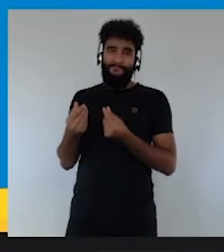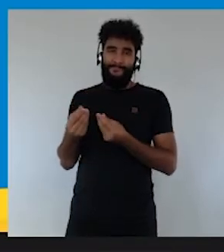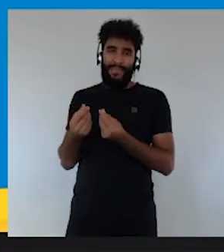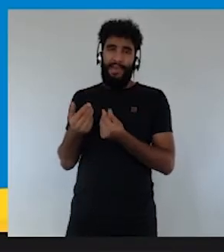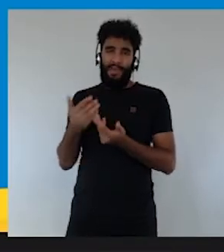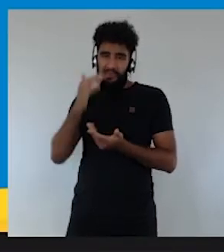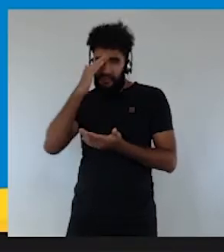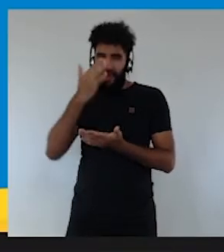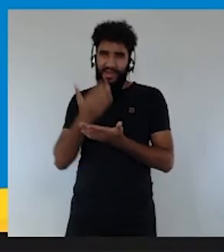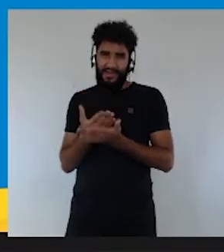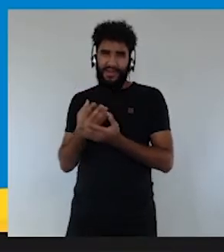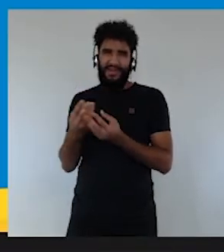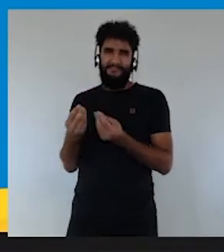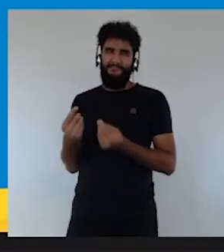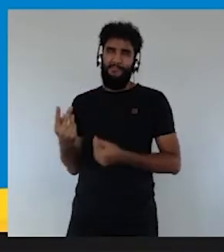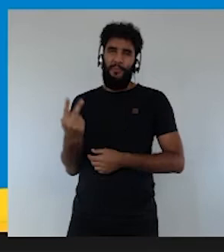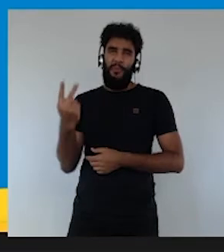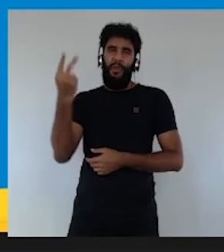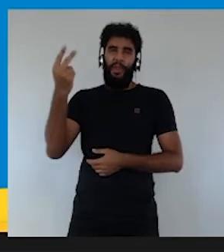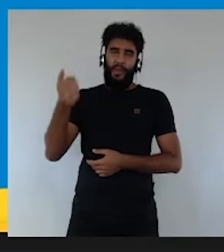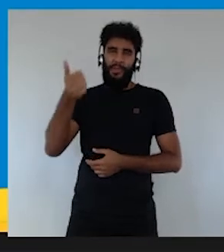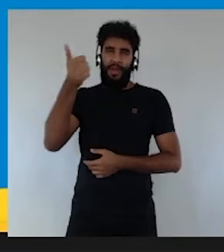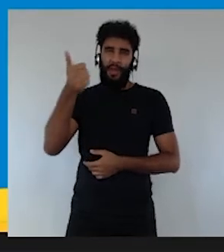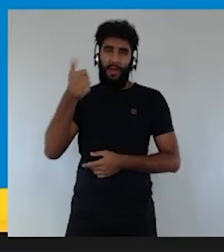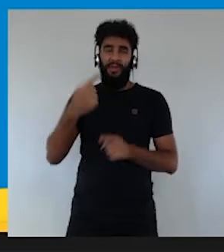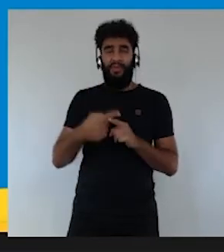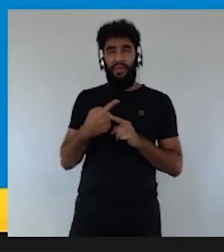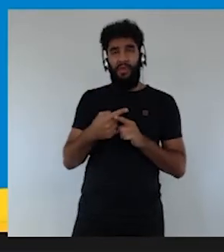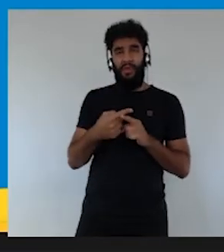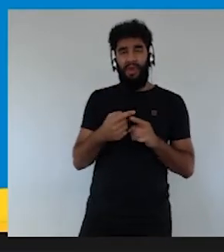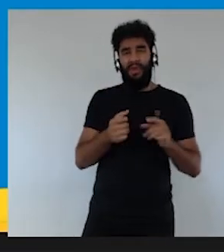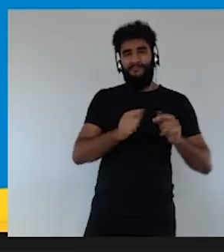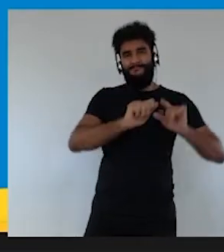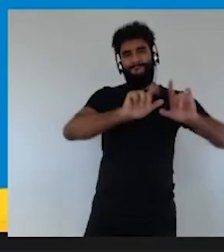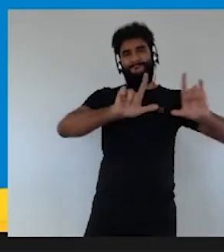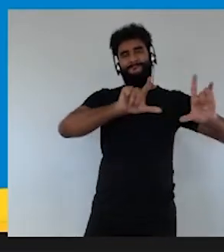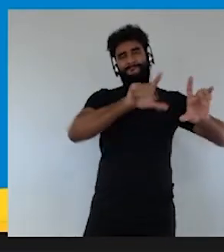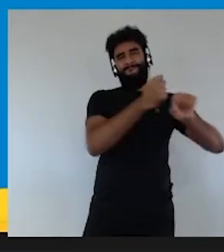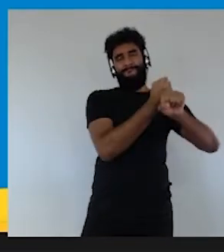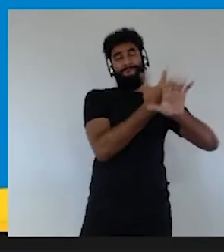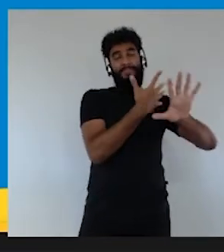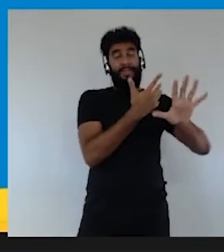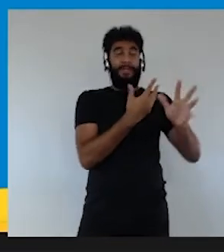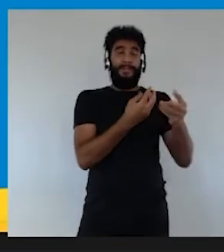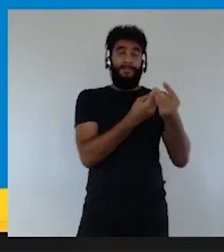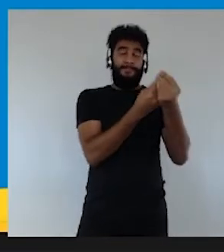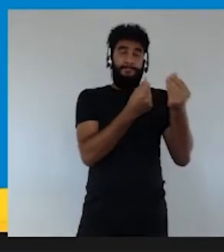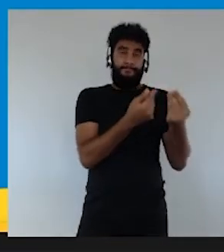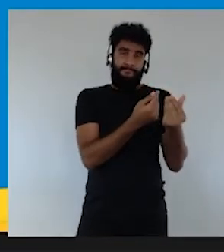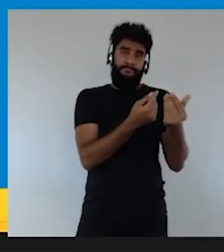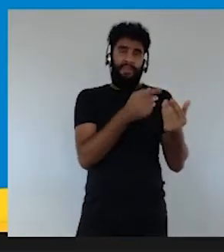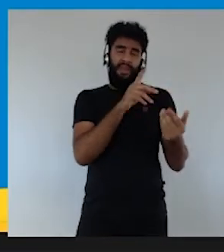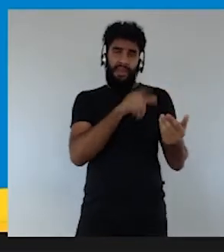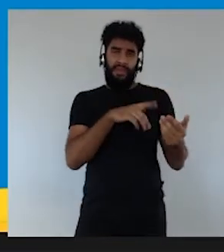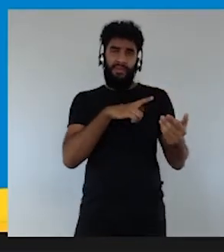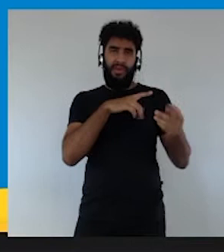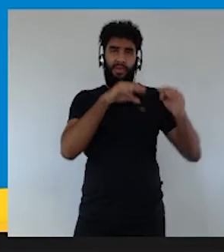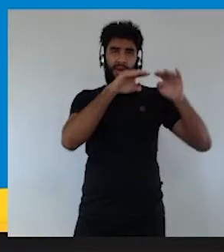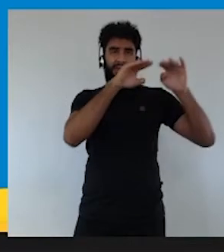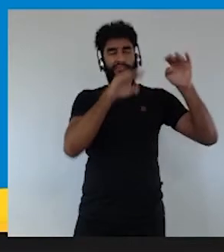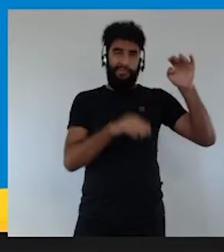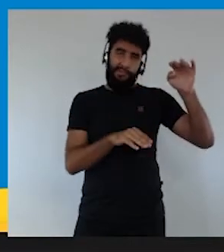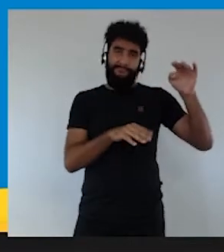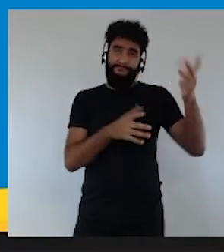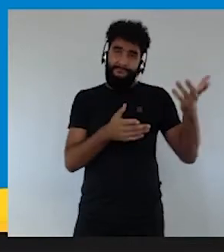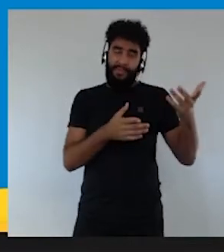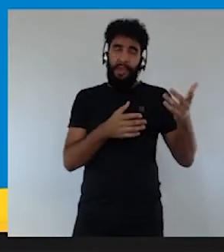acaba sendo mais valioso do que o contato através de uma tela. Então, talvez isso pode gerar uma desigualdade. E é